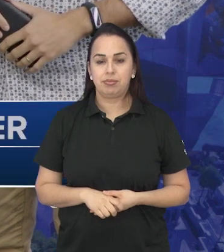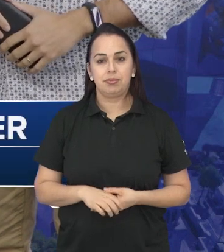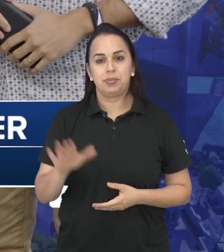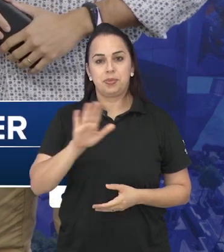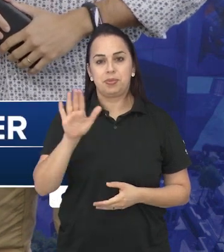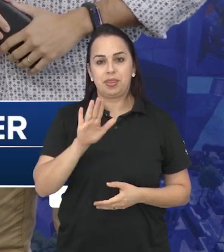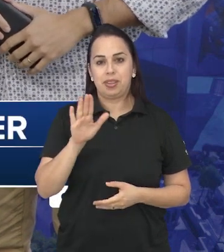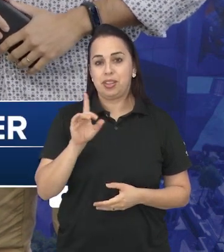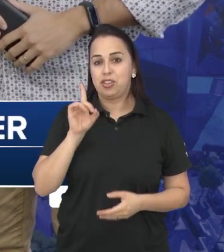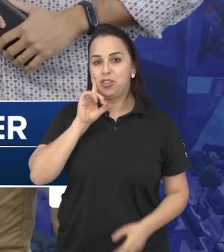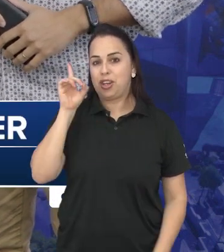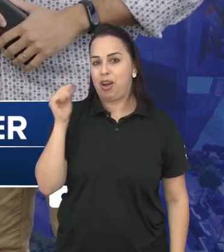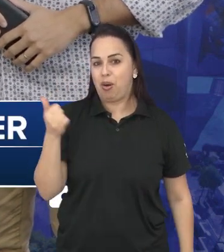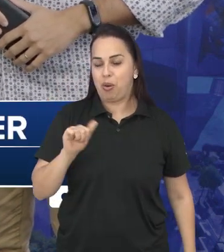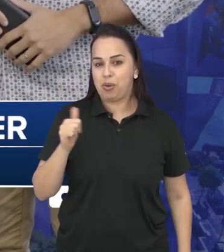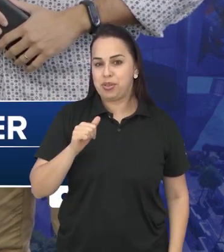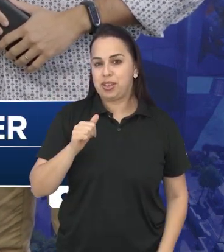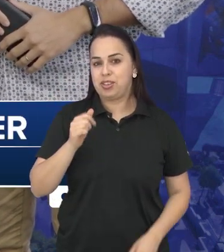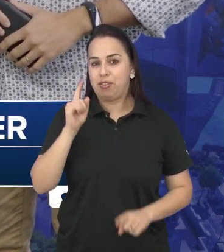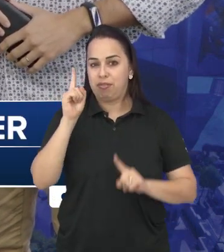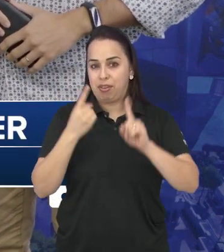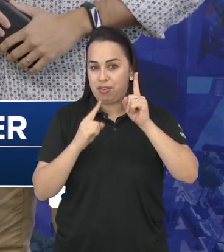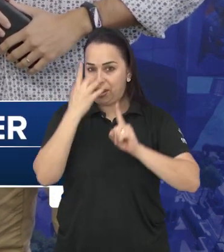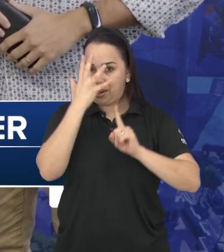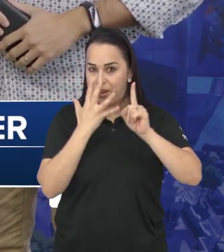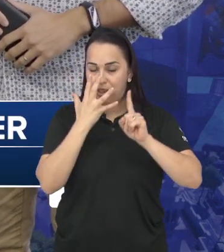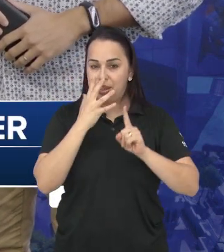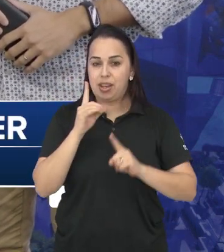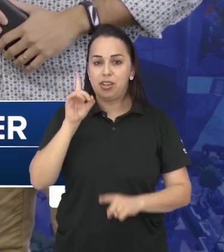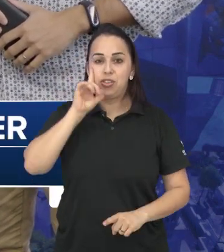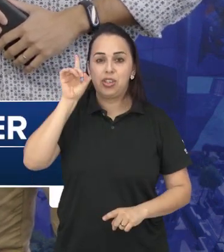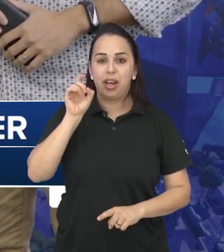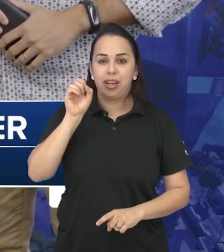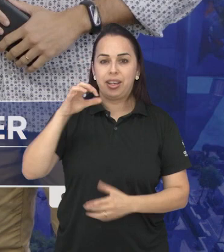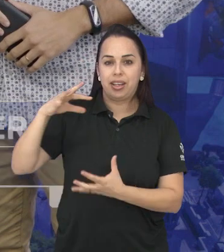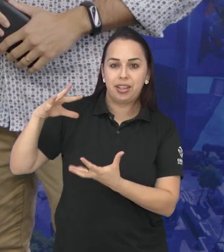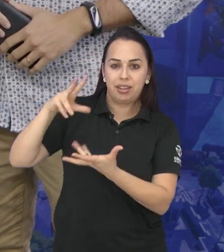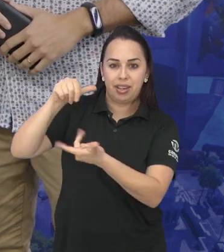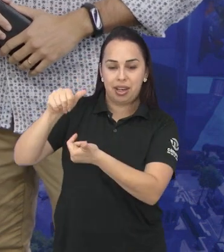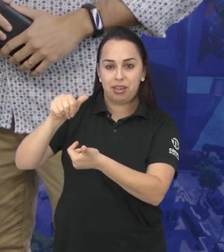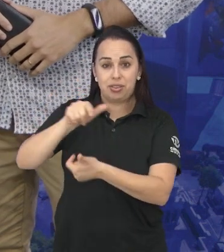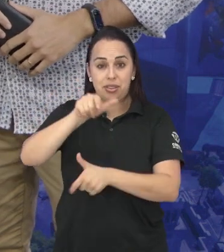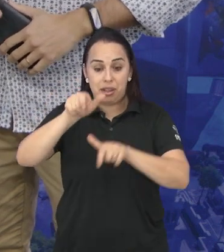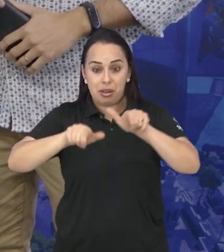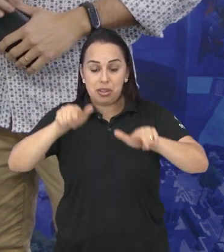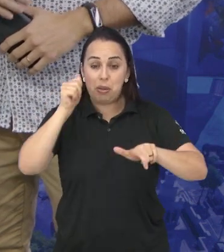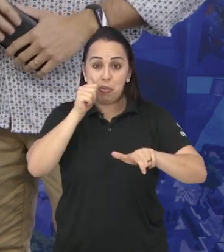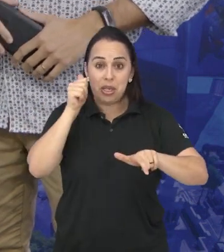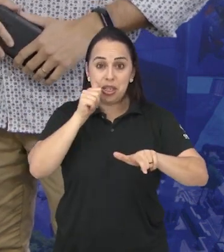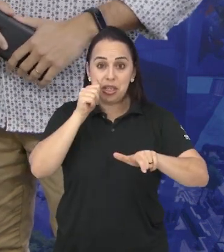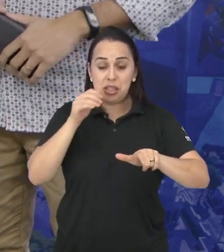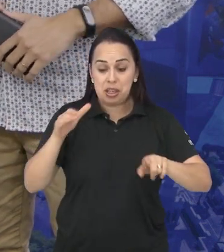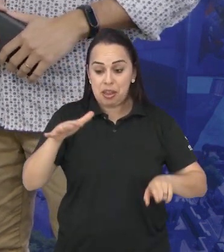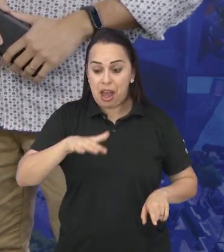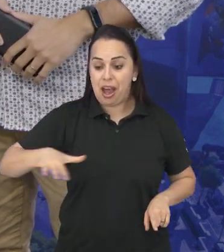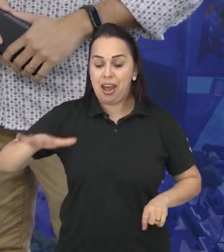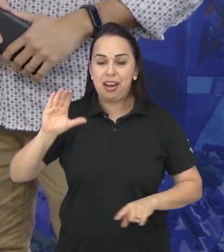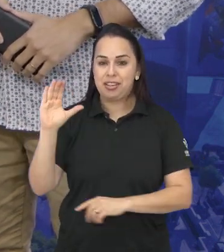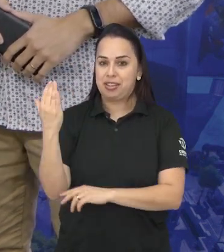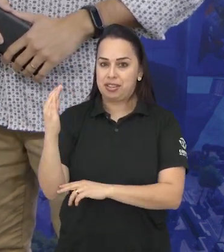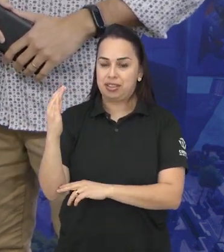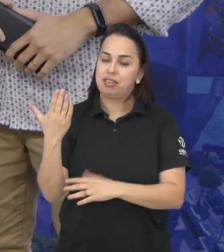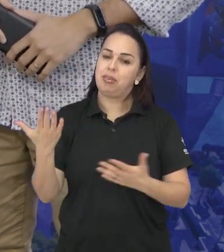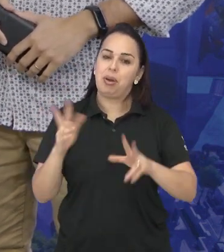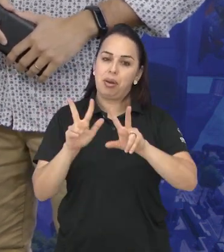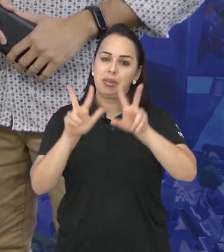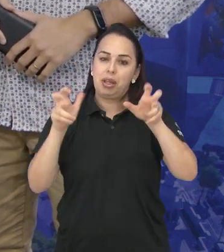Olá, no dia 11 de fevereiro é comemorado o Dia Internacional das Mulheres e Meninas da Ciência, e esse é o tema do Boletim Entrevista de